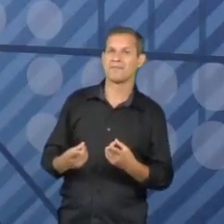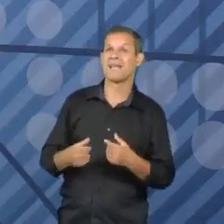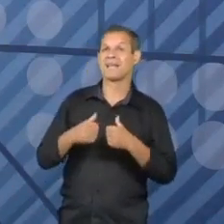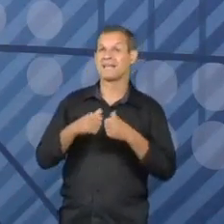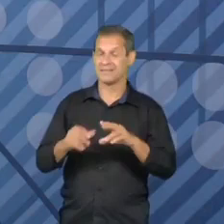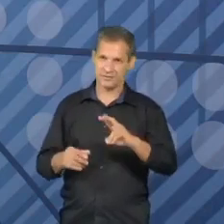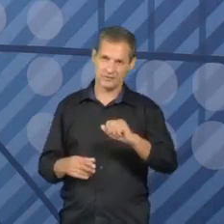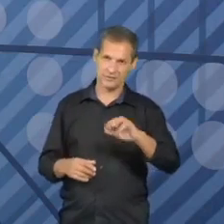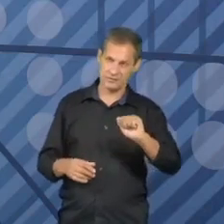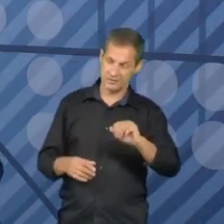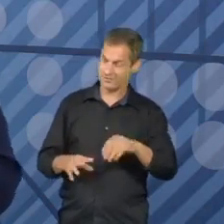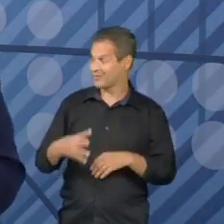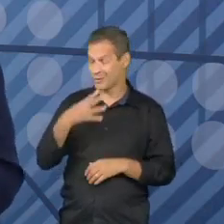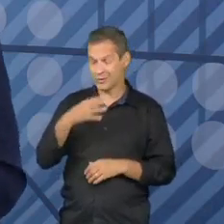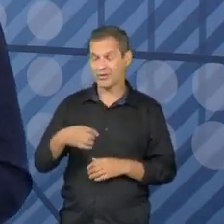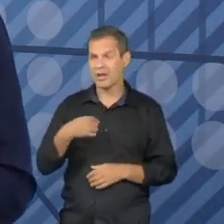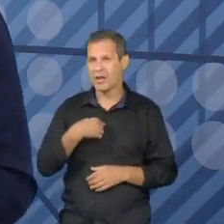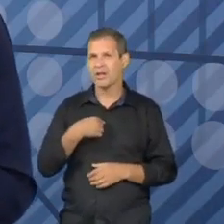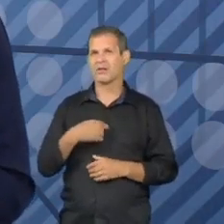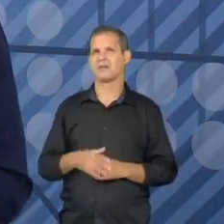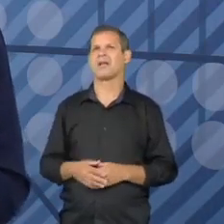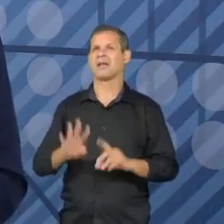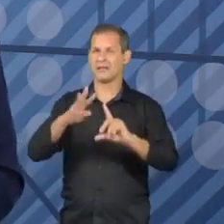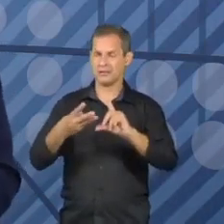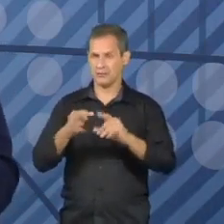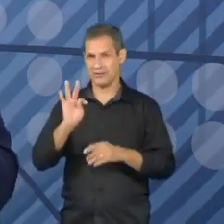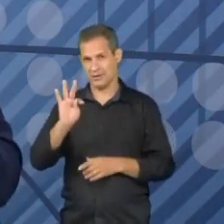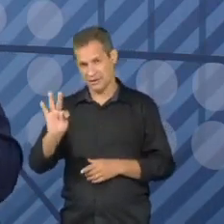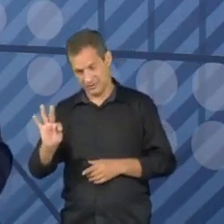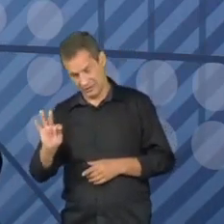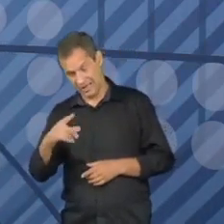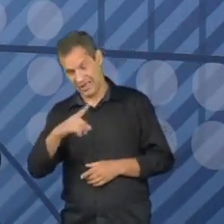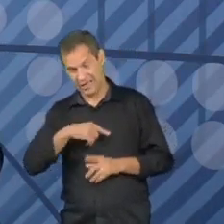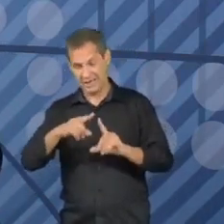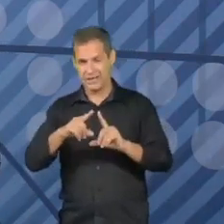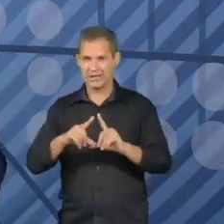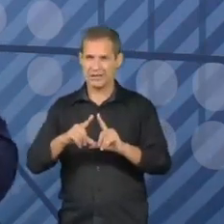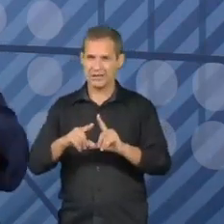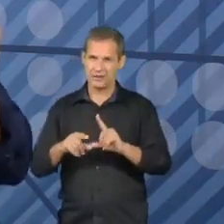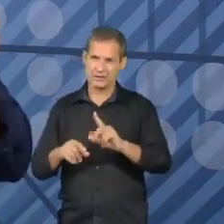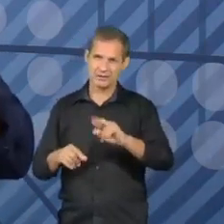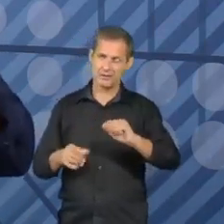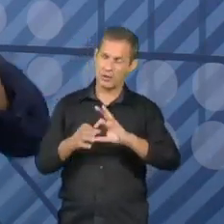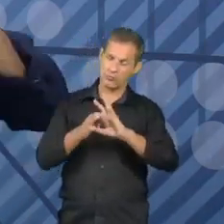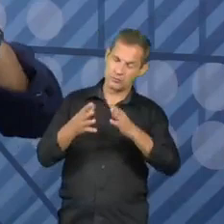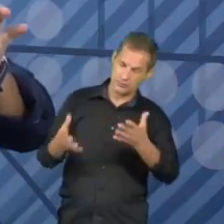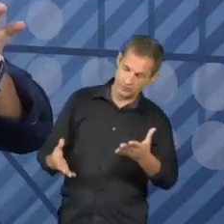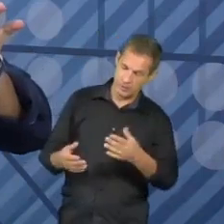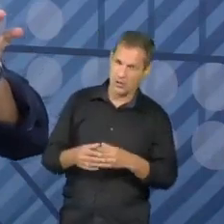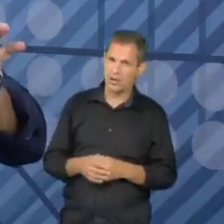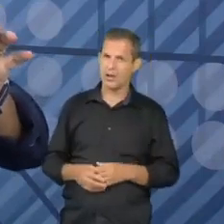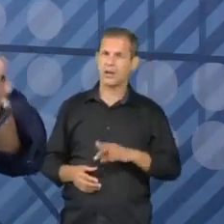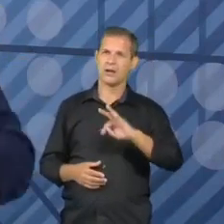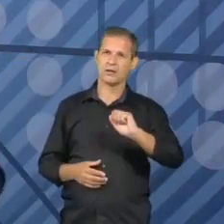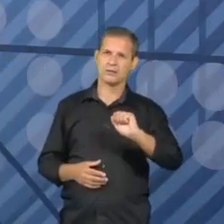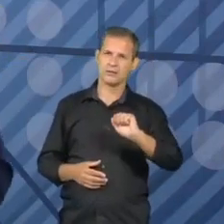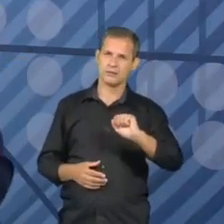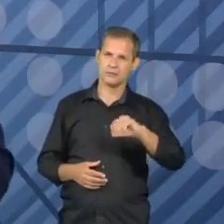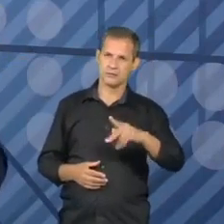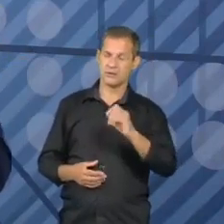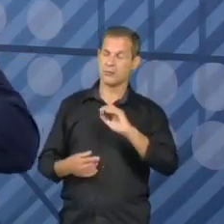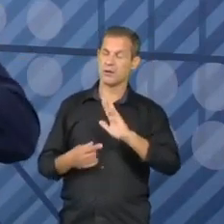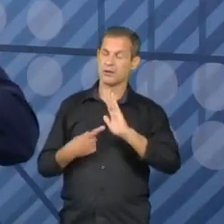essa variância ela não é conhecida, eu vou lá para a tabela T, aí tem graus de liberdade, que seria o tamanho da amostra menos